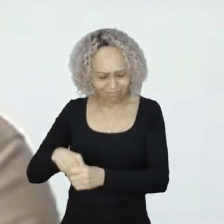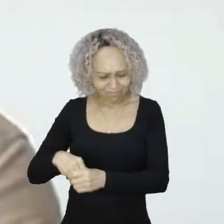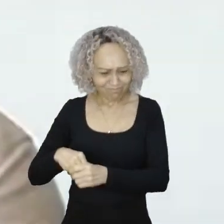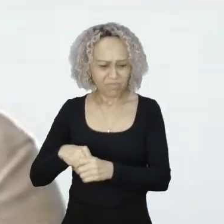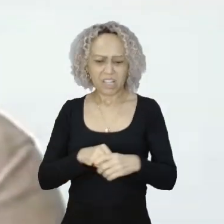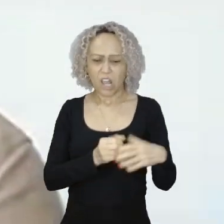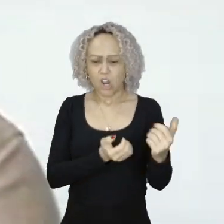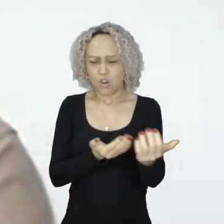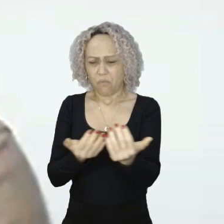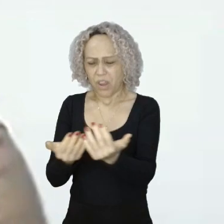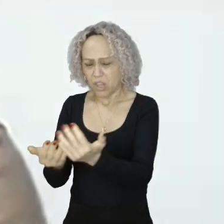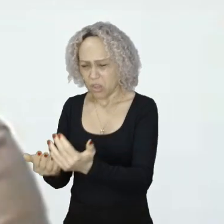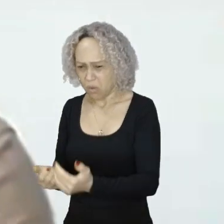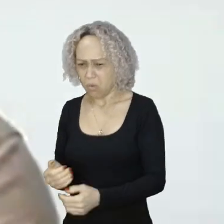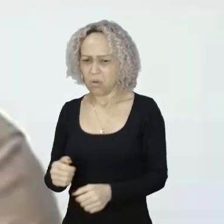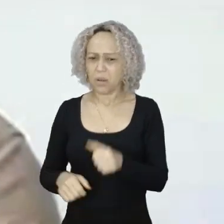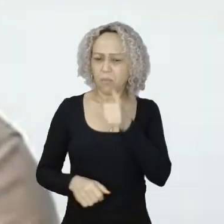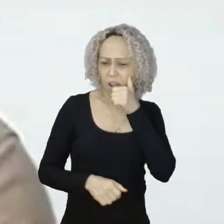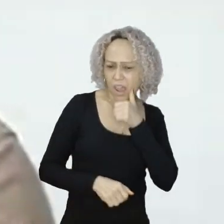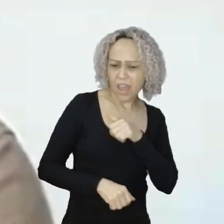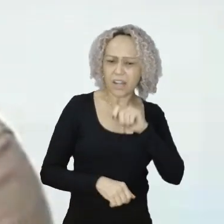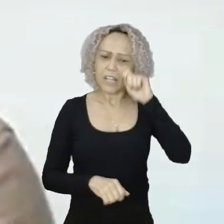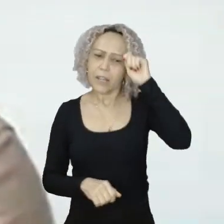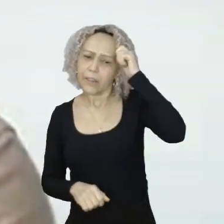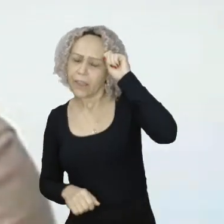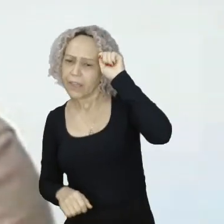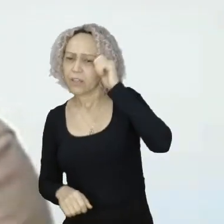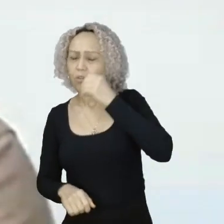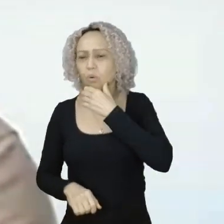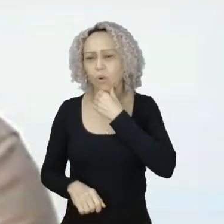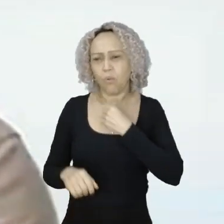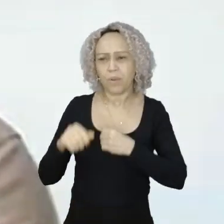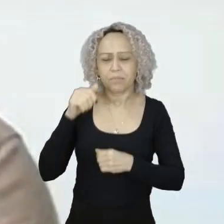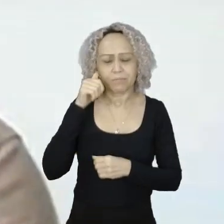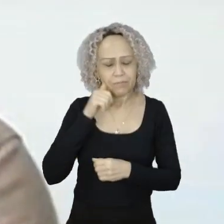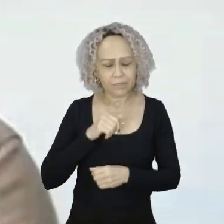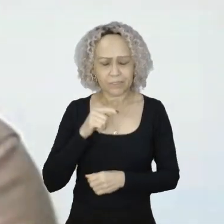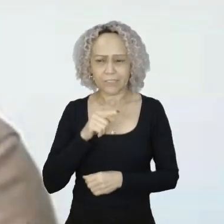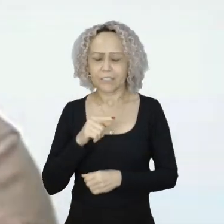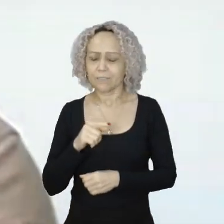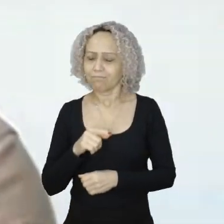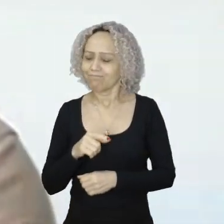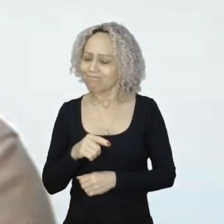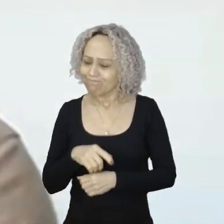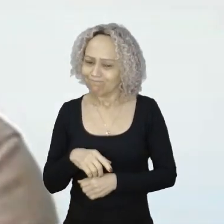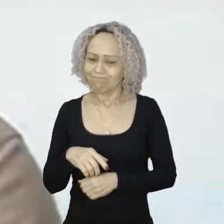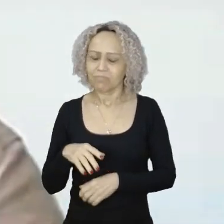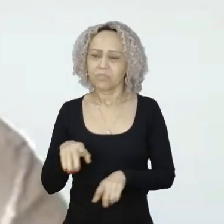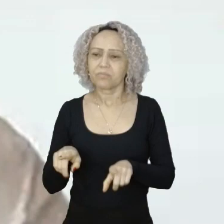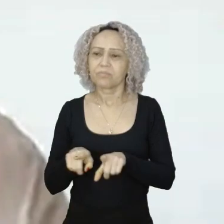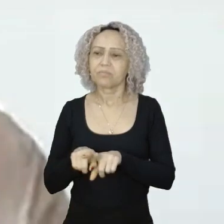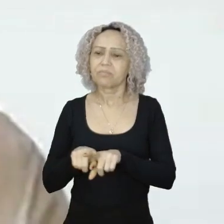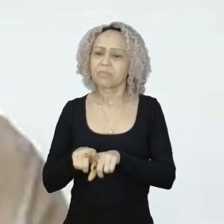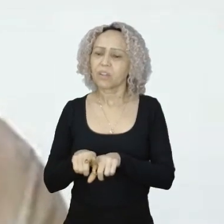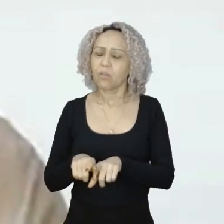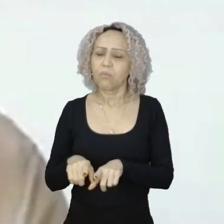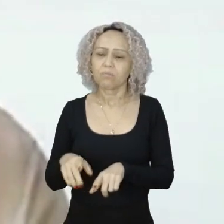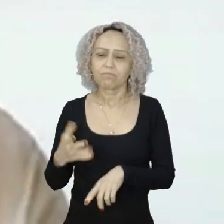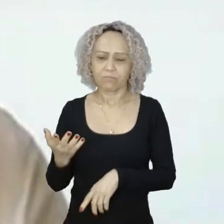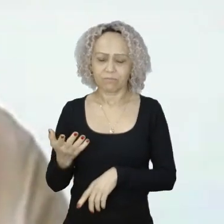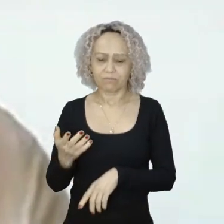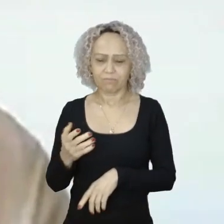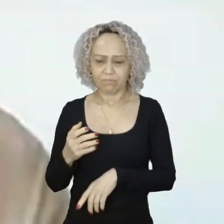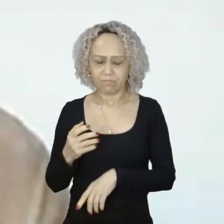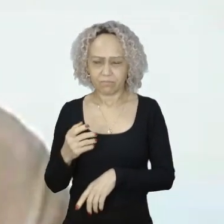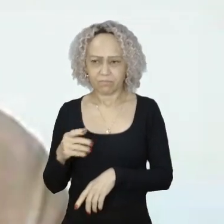mulheres, negros e negras, né? Uma ótima renovação, também conseguindo